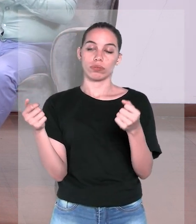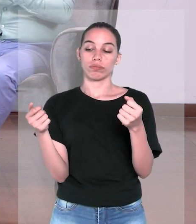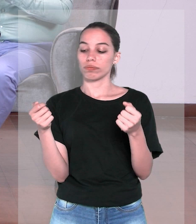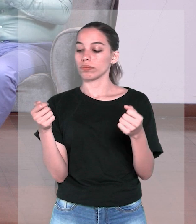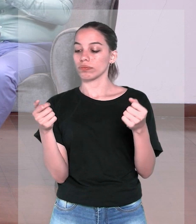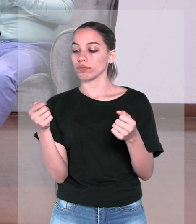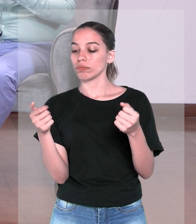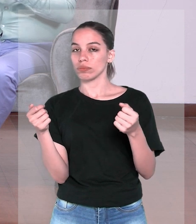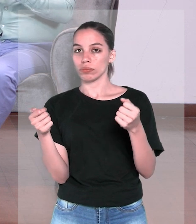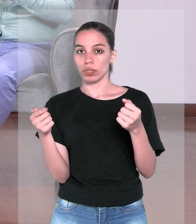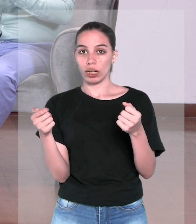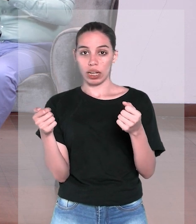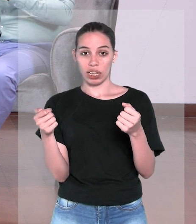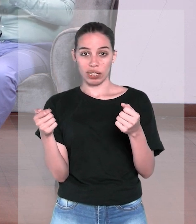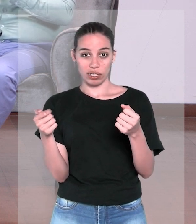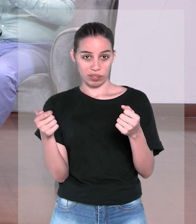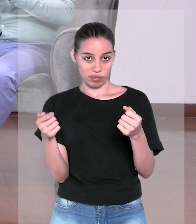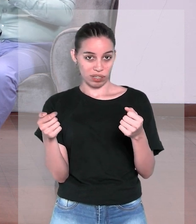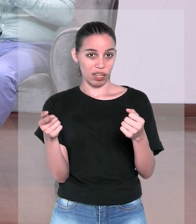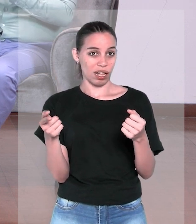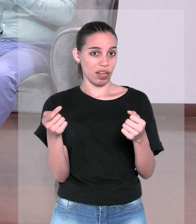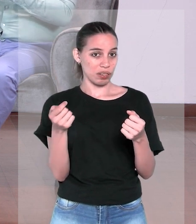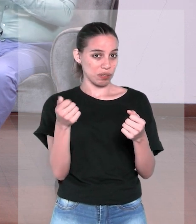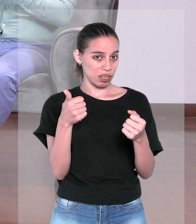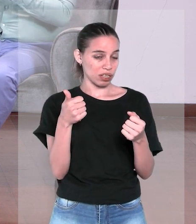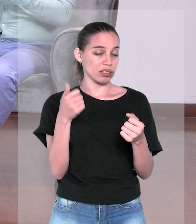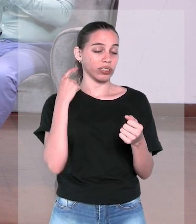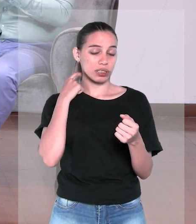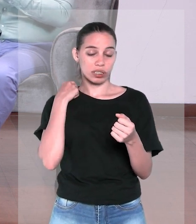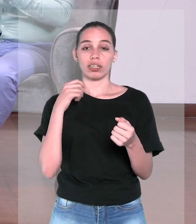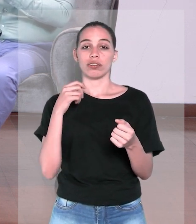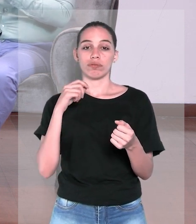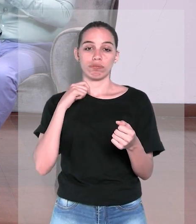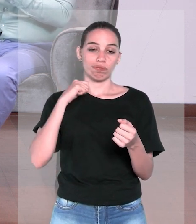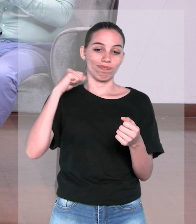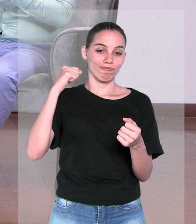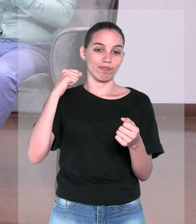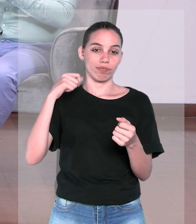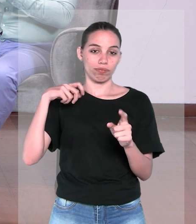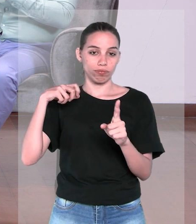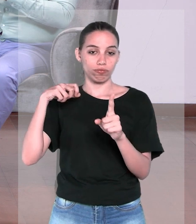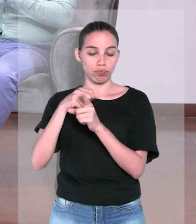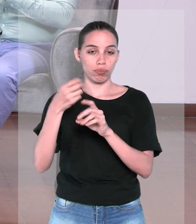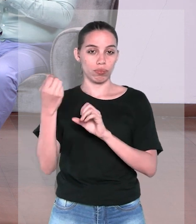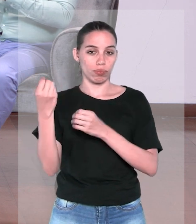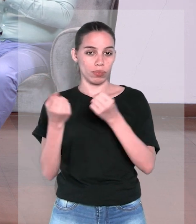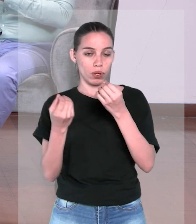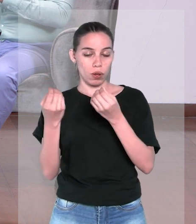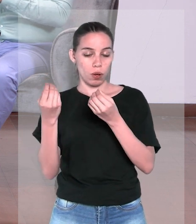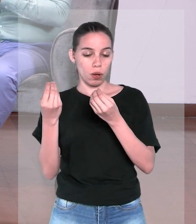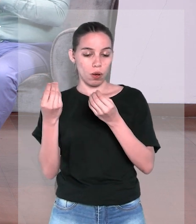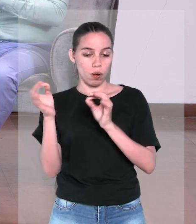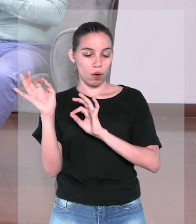podem nortear a educação das emoções e dos sentimentos. Eu acho que você tem que ter uma educação com cuidado e autocuidado. Você